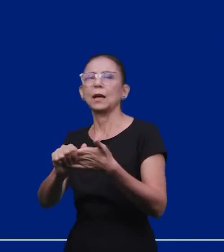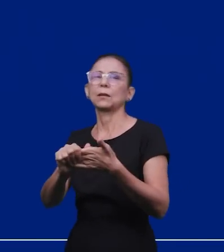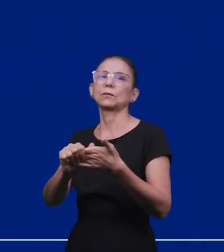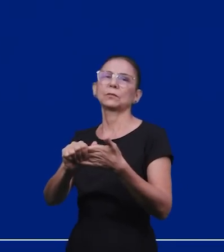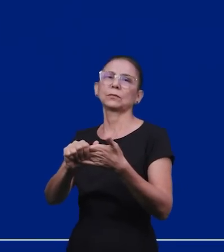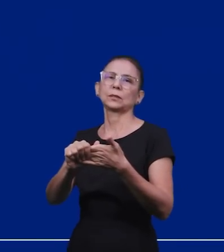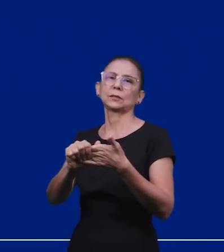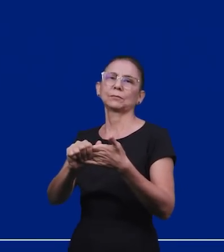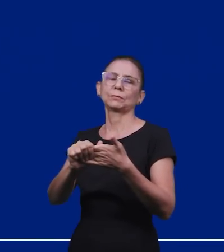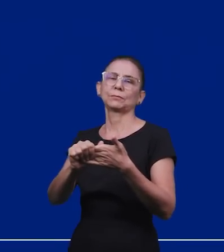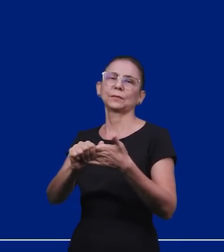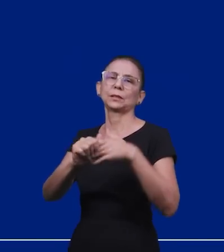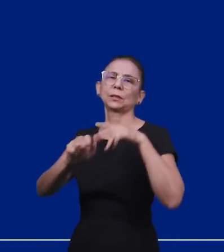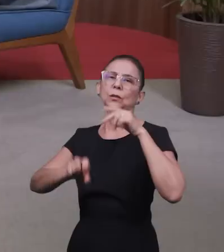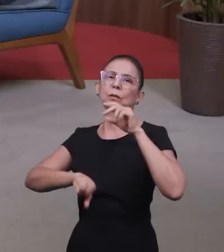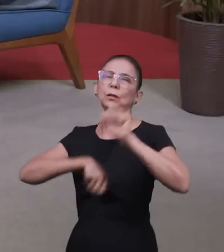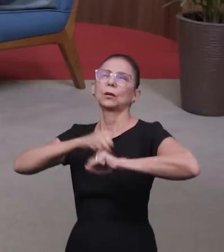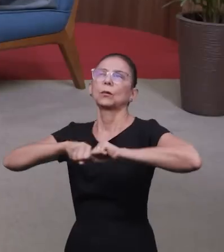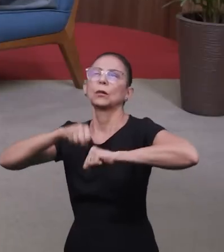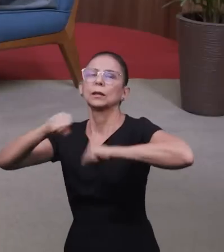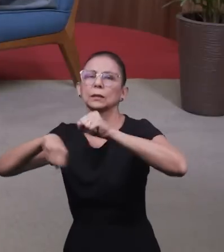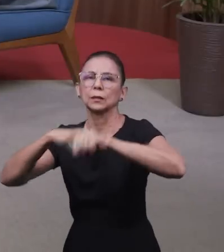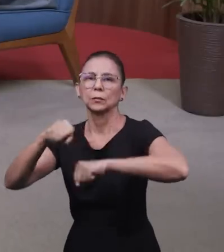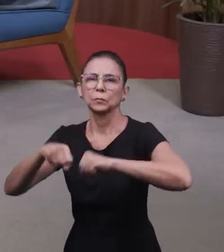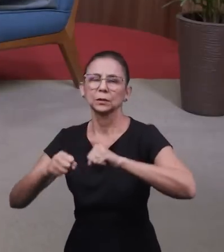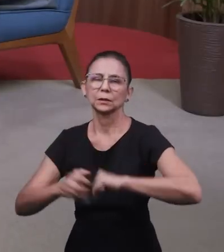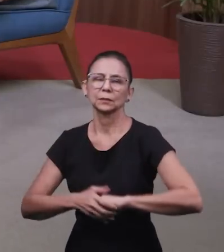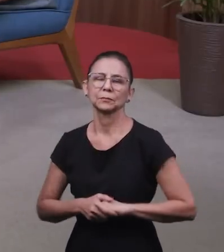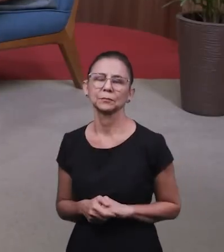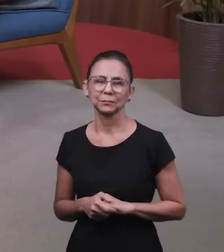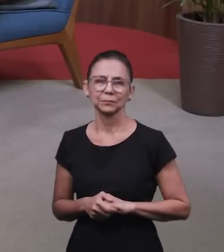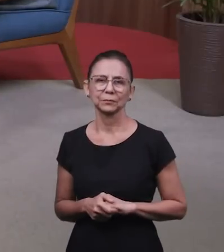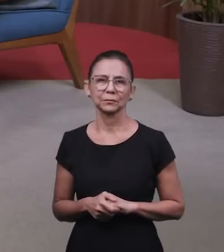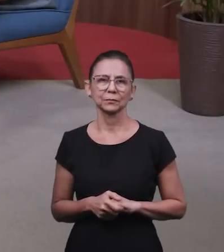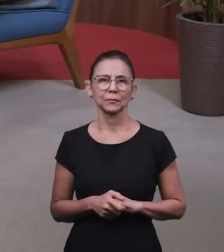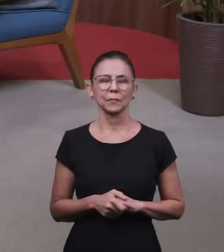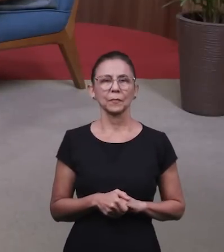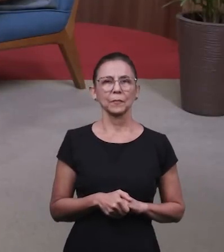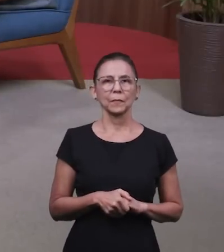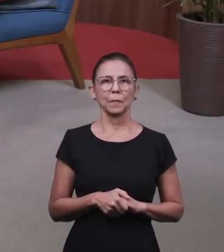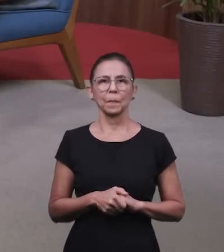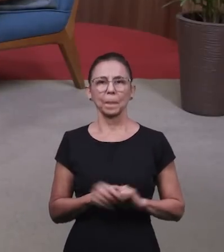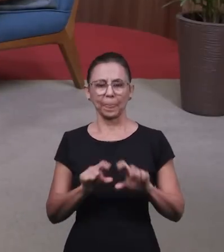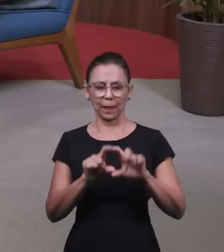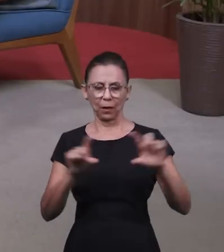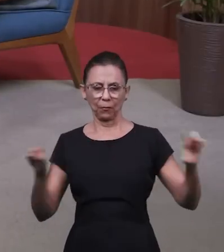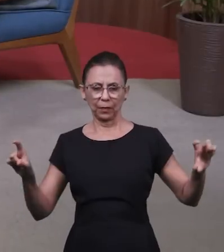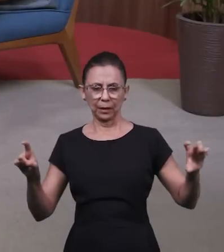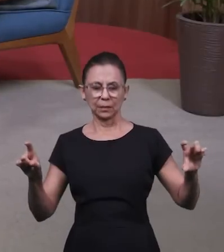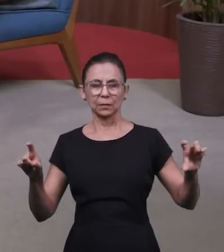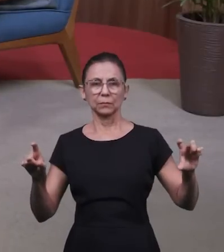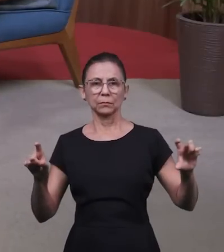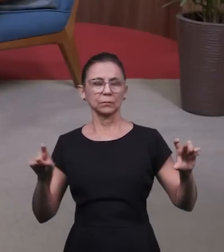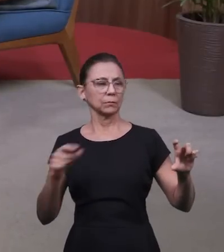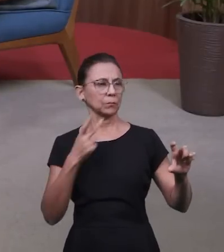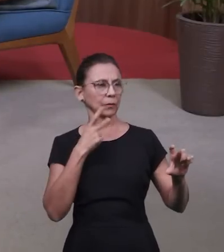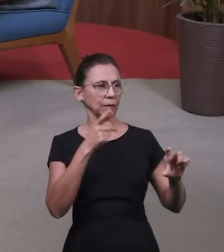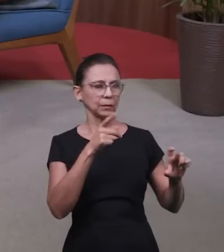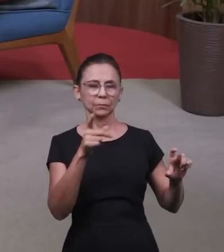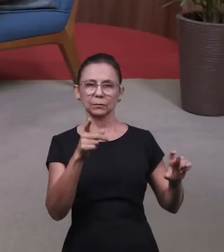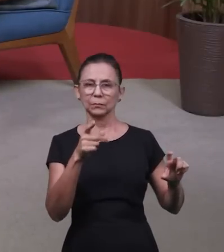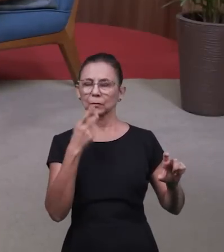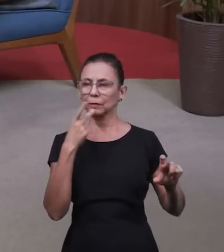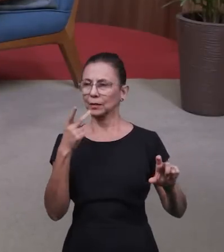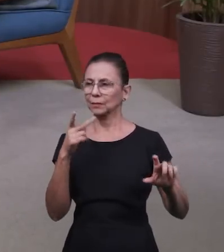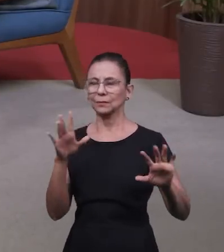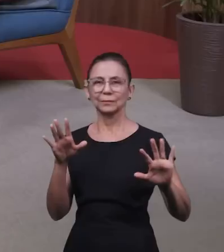Deus. Essa expressão, ela remete a que momento da vida da igreja? É o momento... Desculpa, não pode falar. Depois